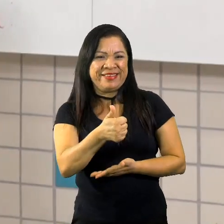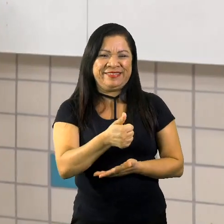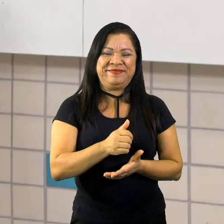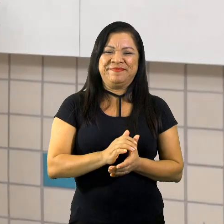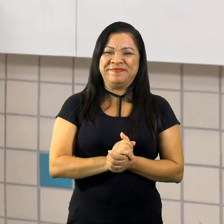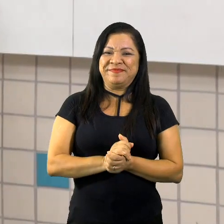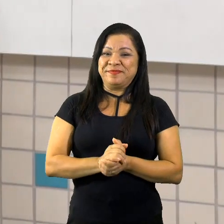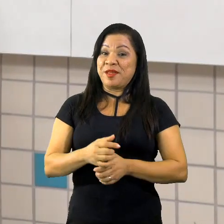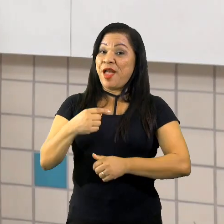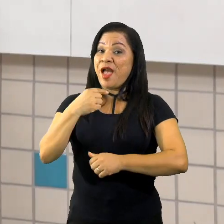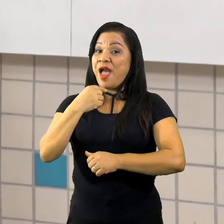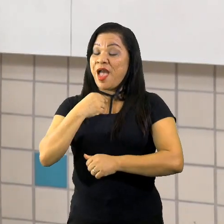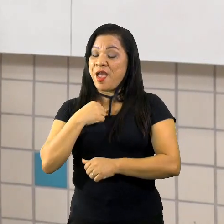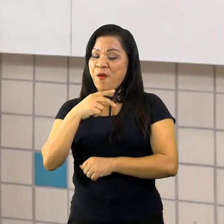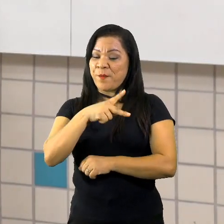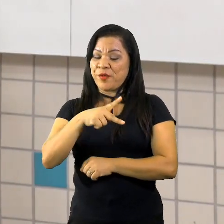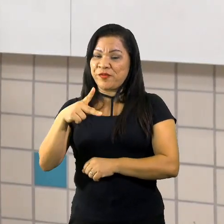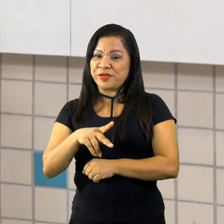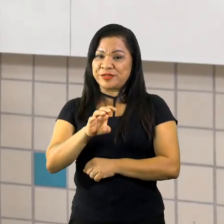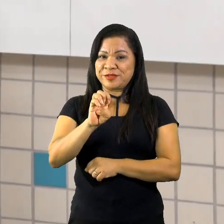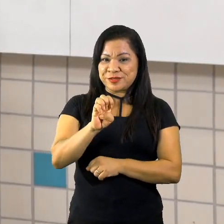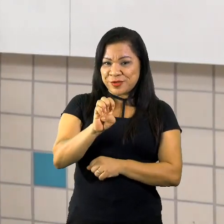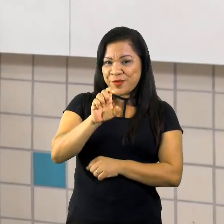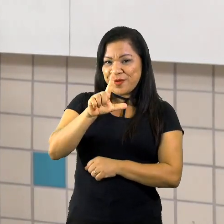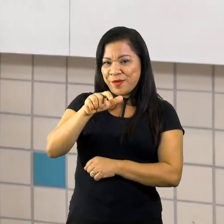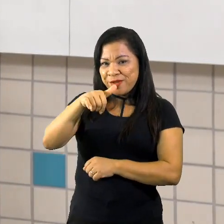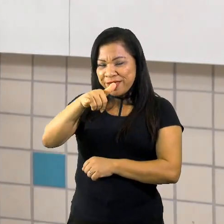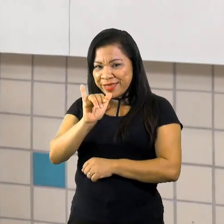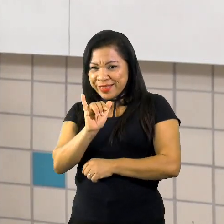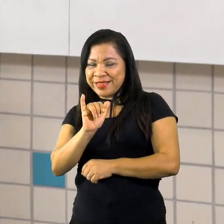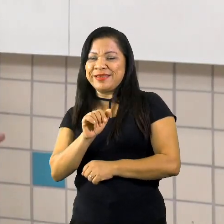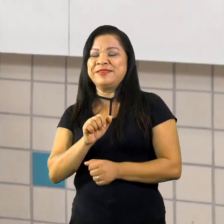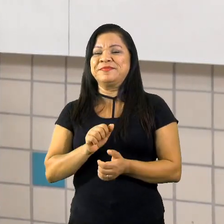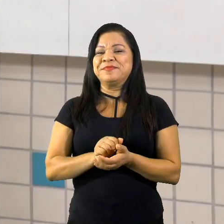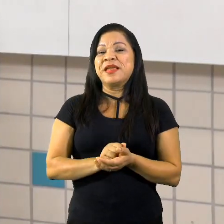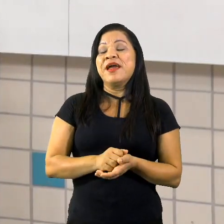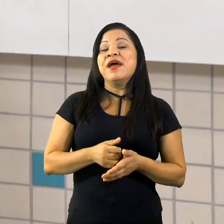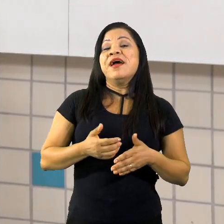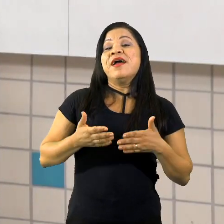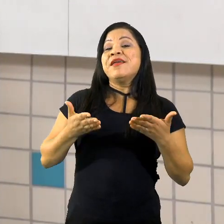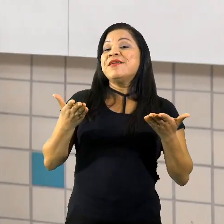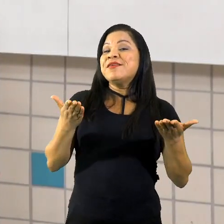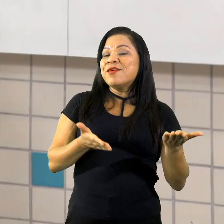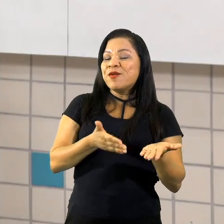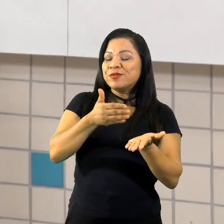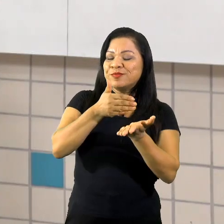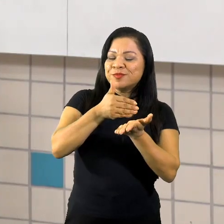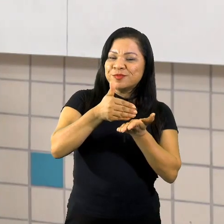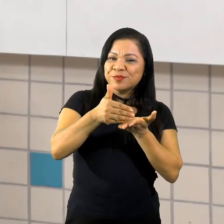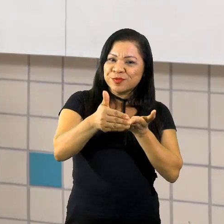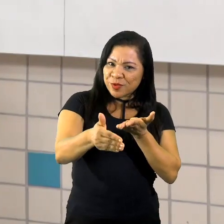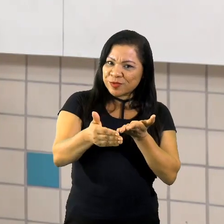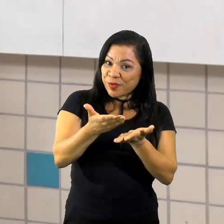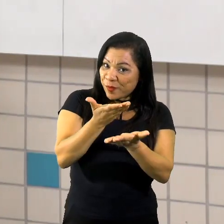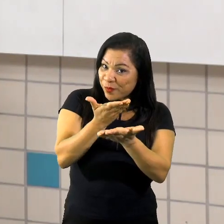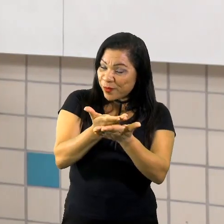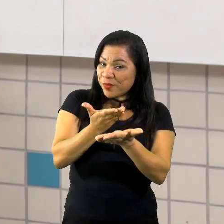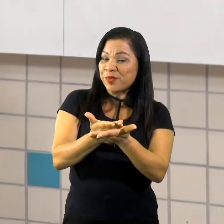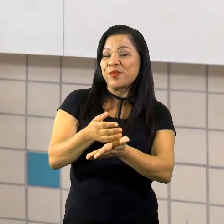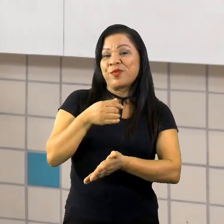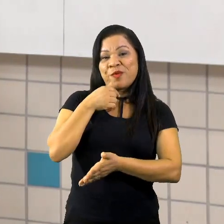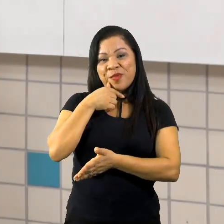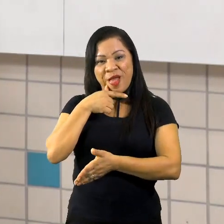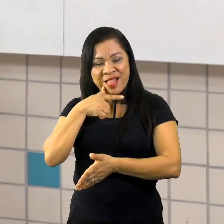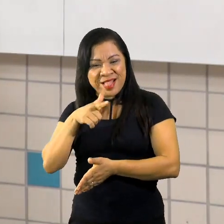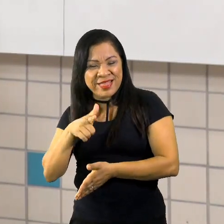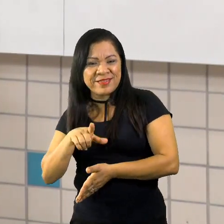Eu sou a professora Lida Paixão e hoje vamos continuar o nosso estudo em língua portuguesa.